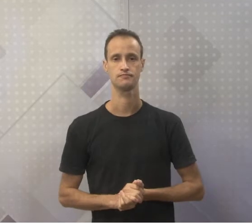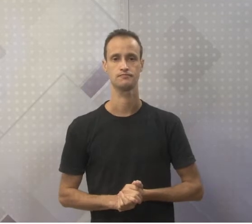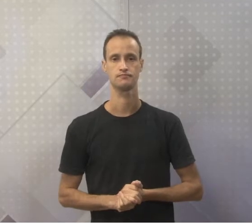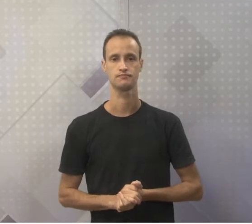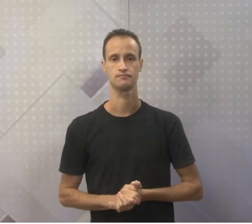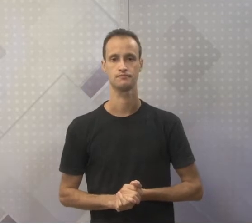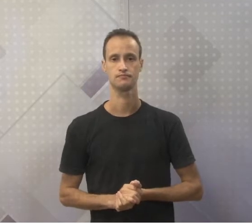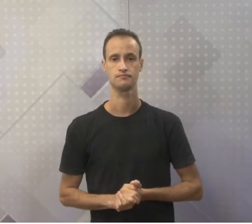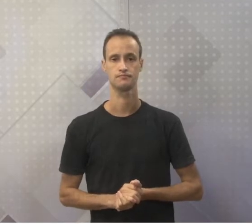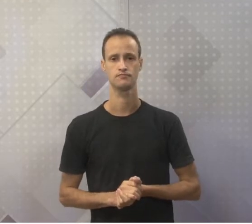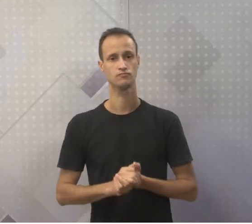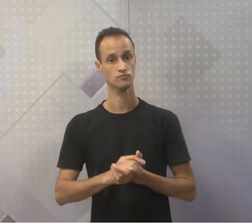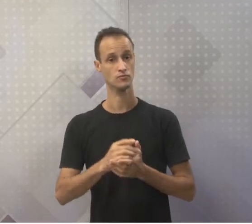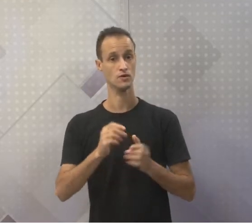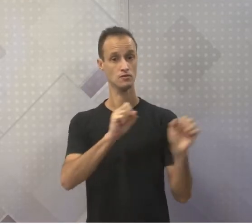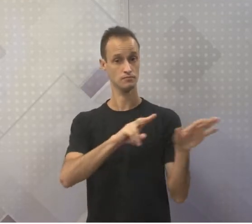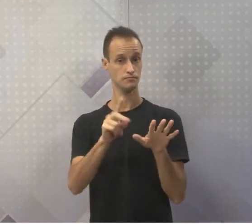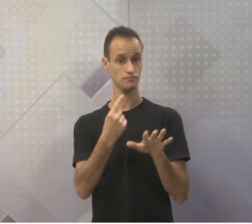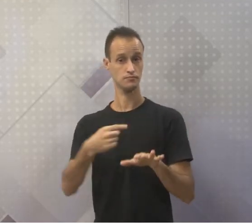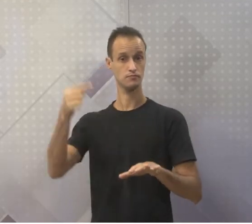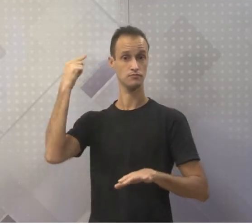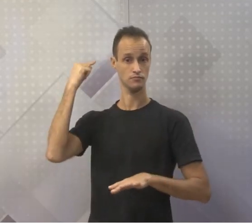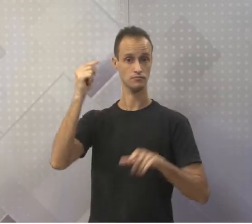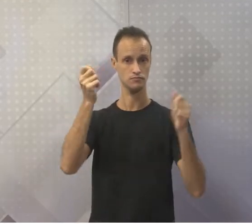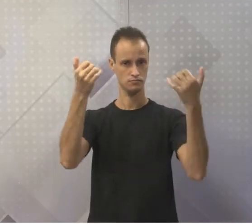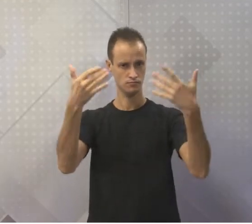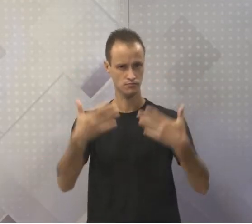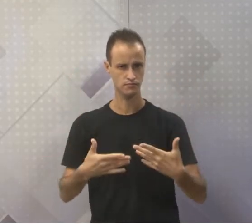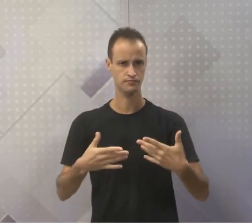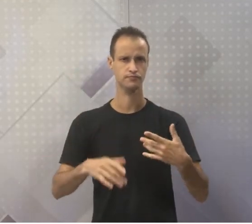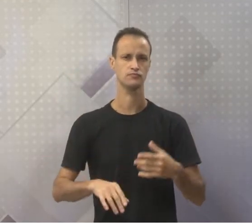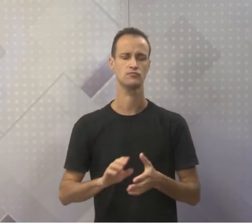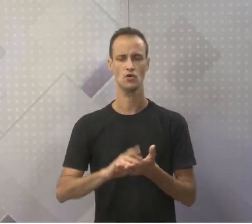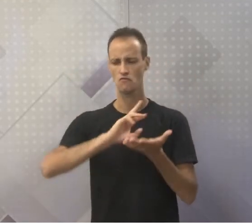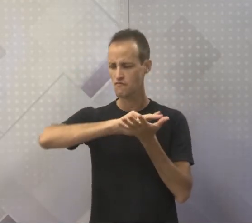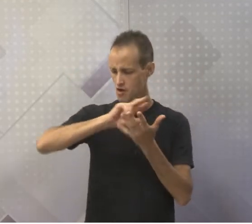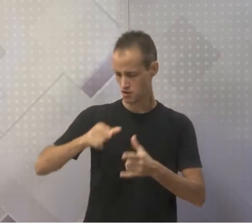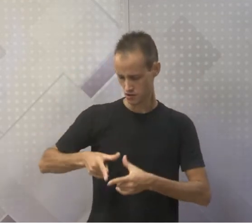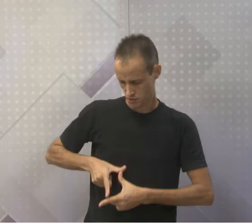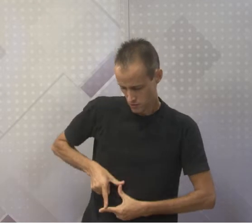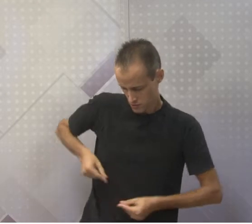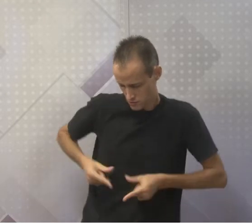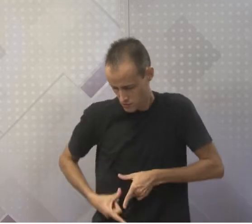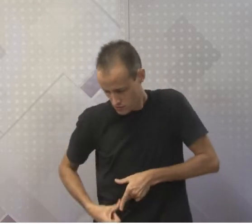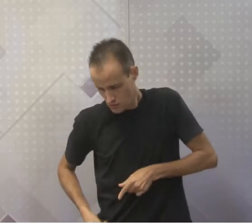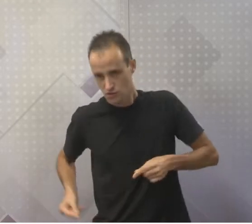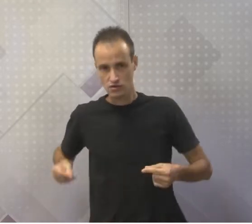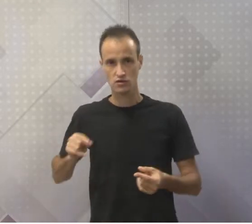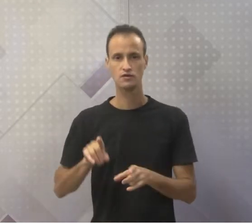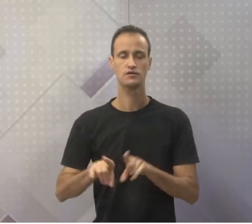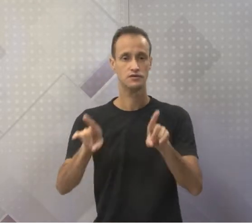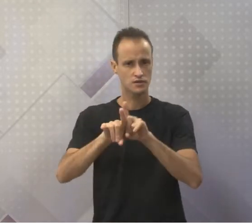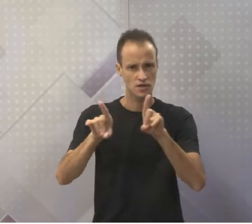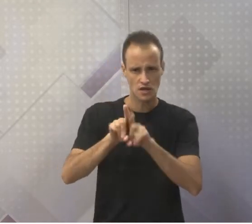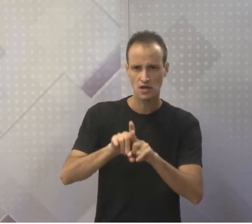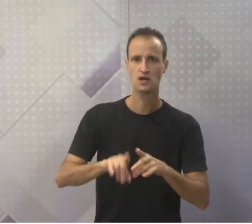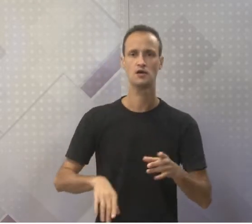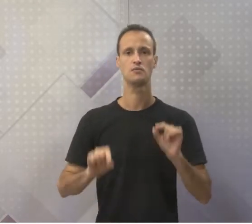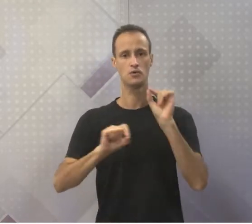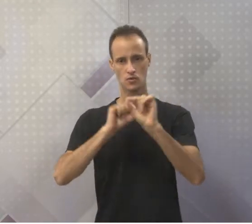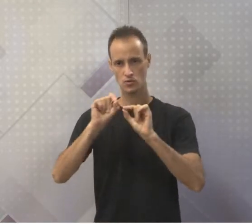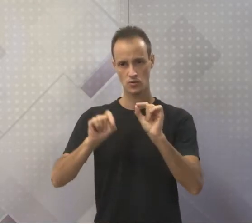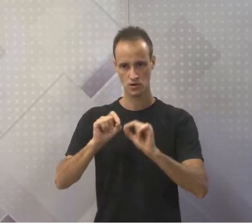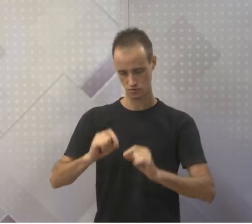né? A gente falou na semana passada sobre amebíase, sobre cólera, sobre